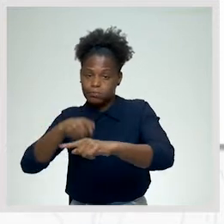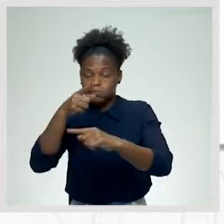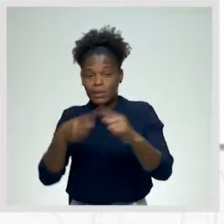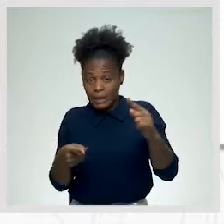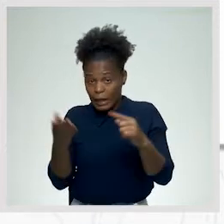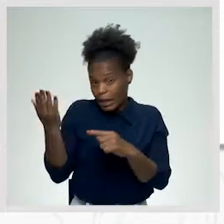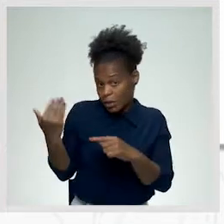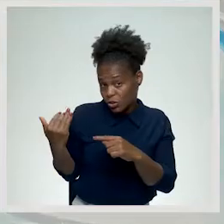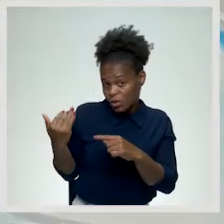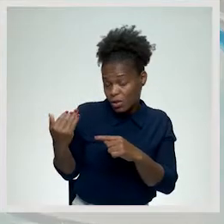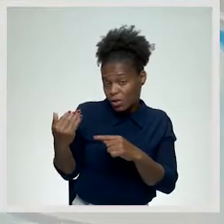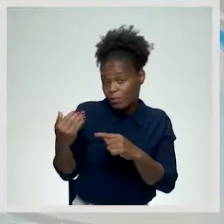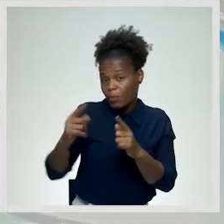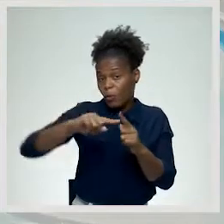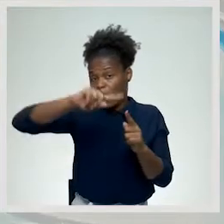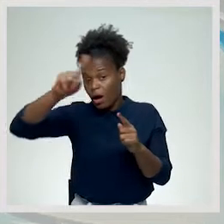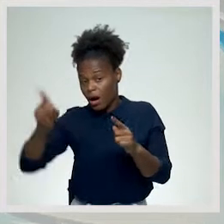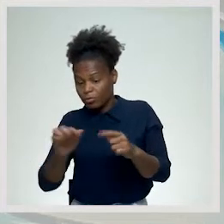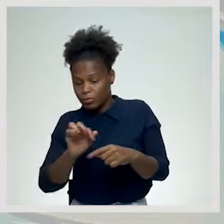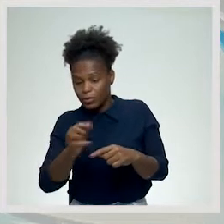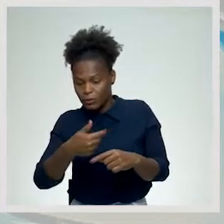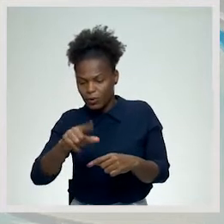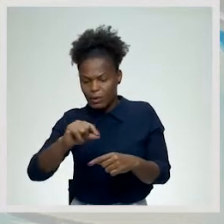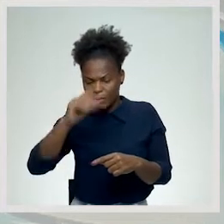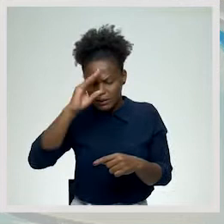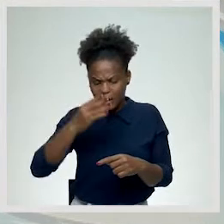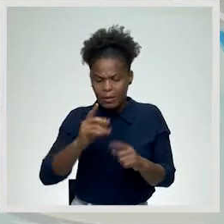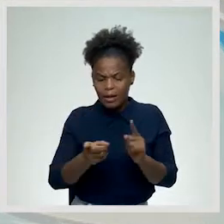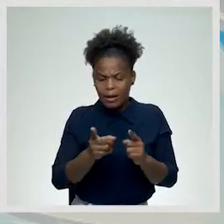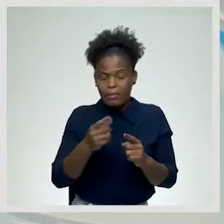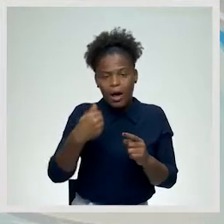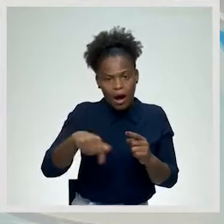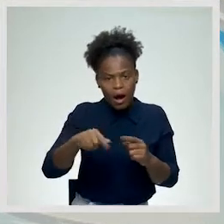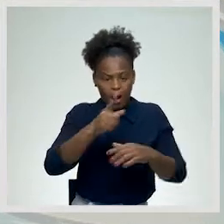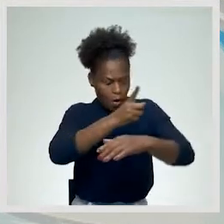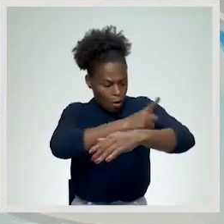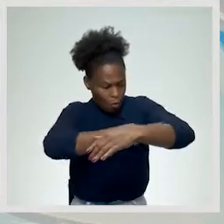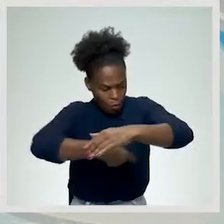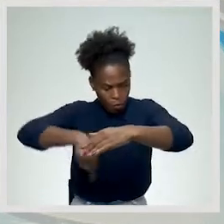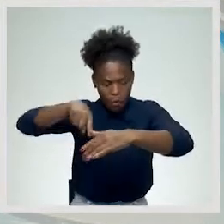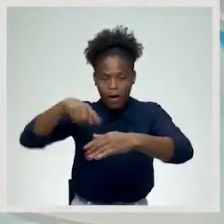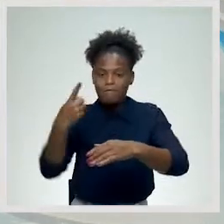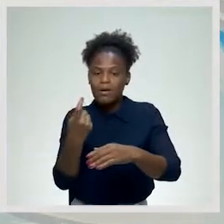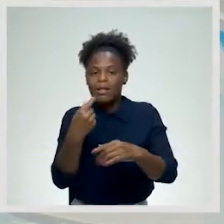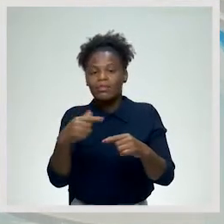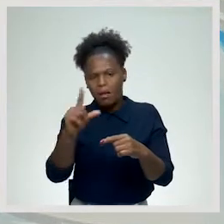correspondente. Nós sabemos que também por aqui há de existir um outro arco que